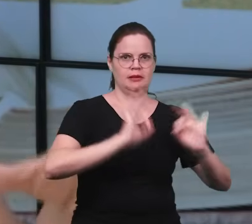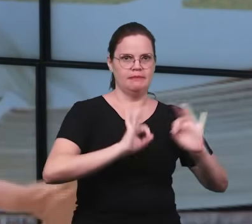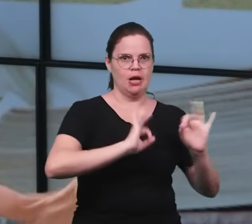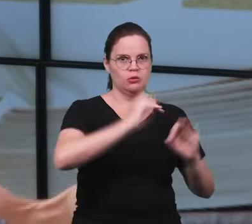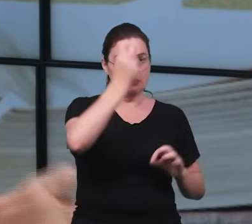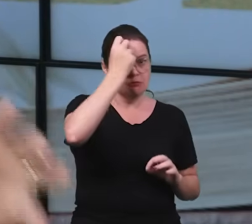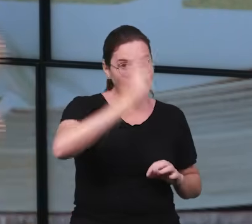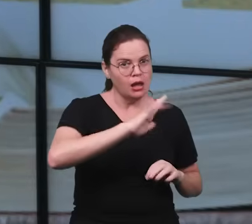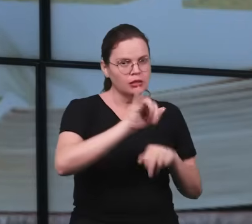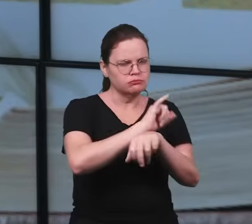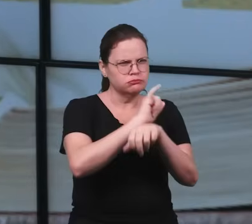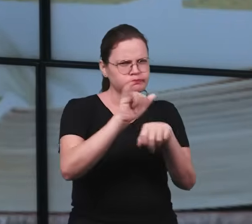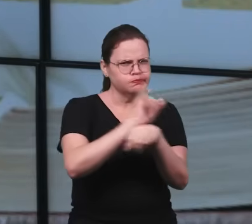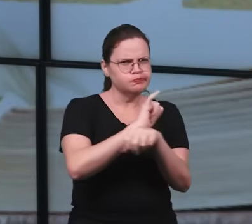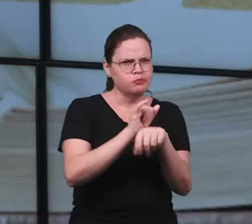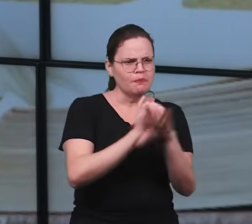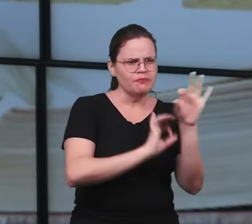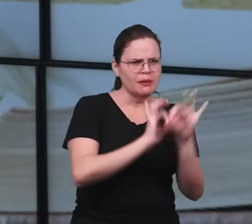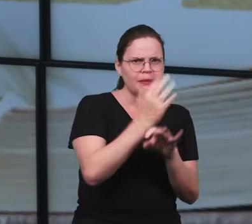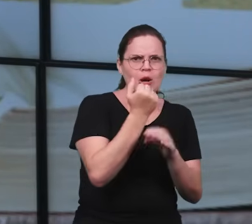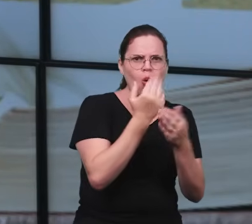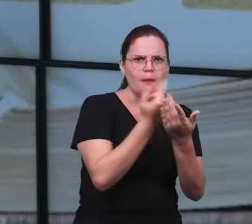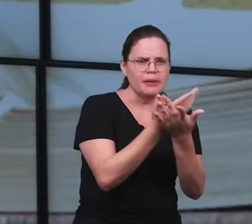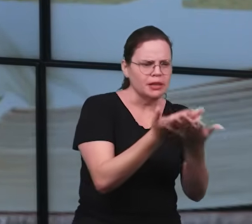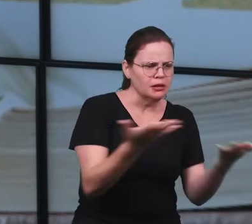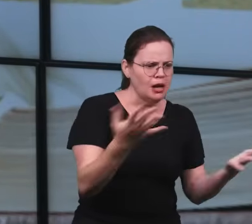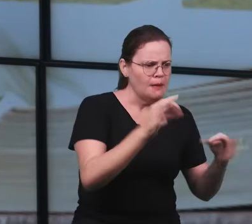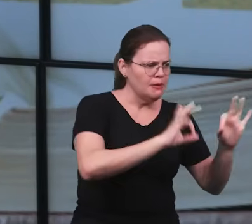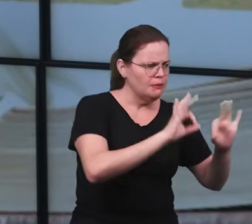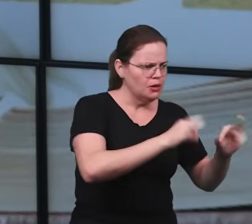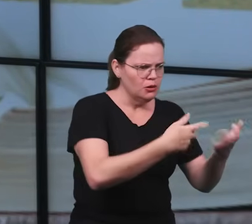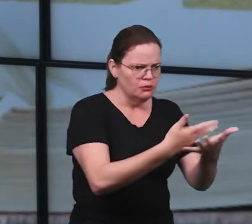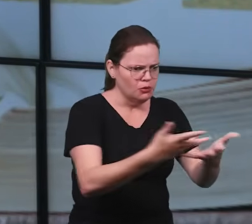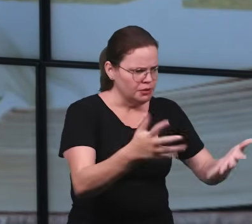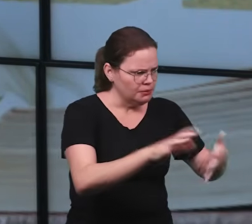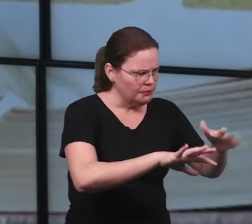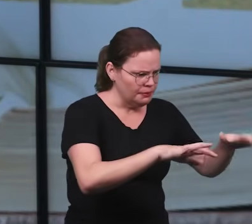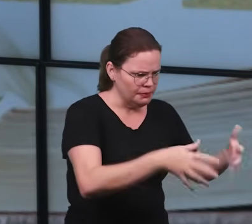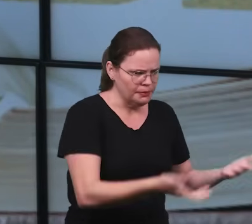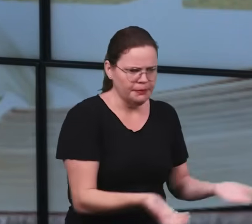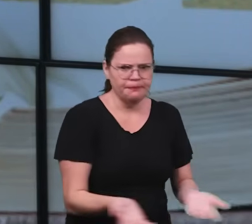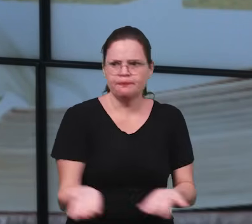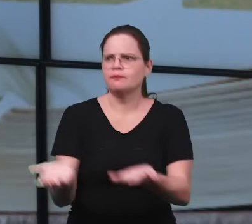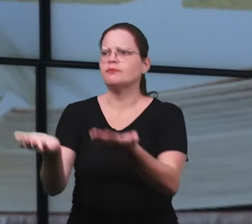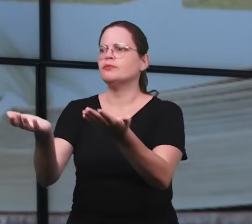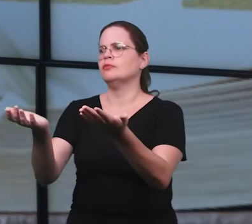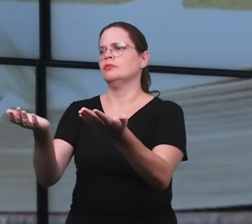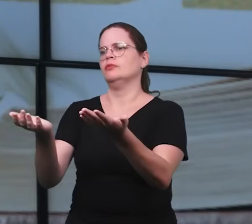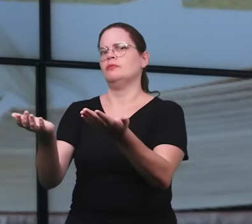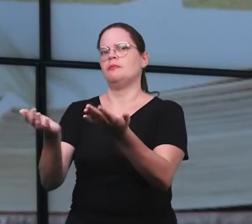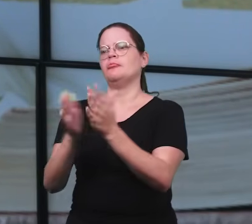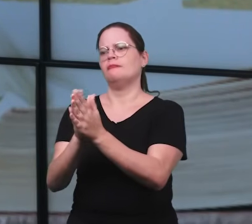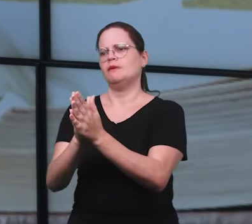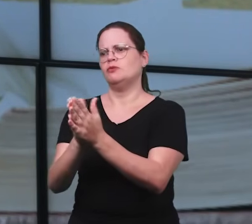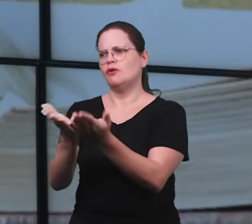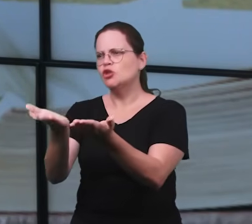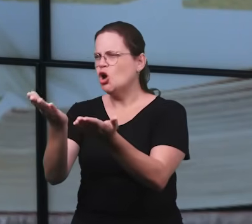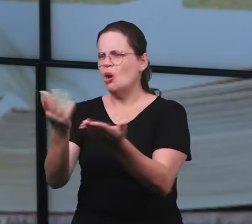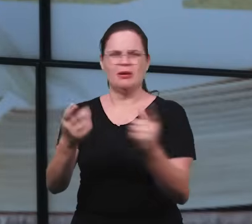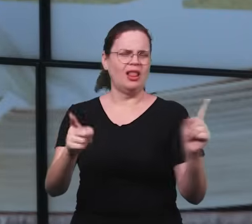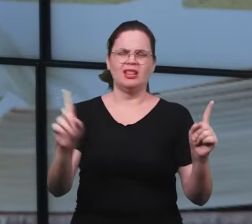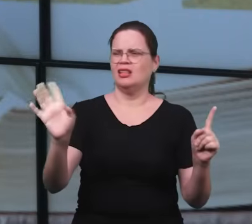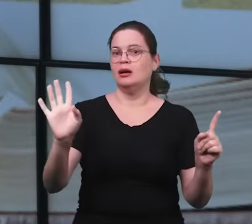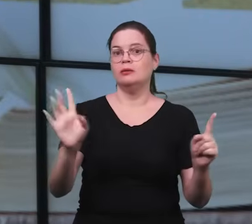preparou todo o alimento ali que ela poderia levar e ela chegou com palavras de profecia, mas ela confiou no Senhor, porque